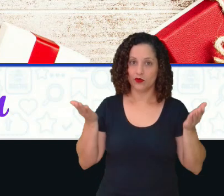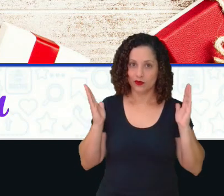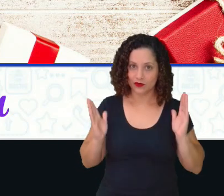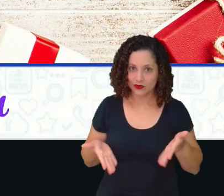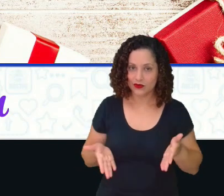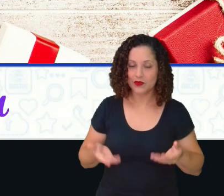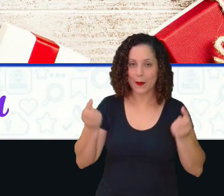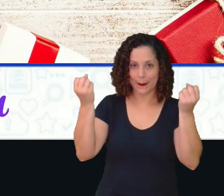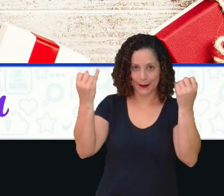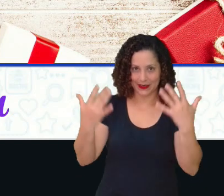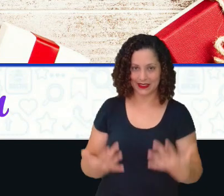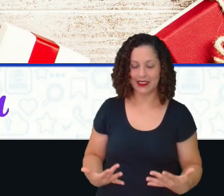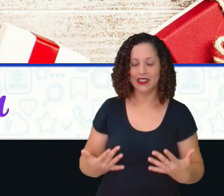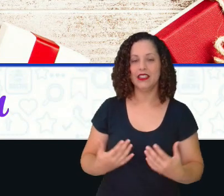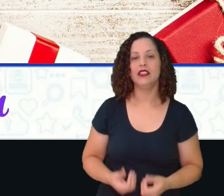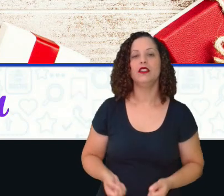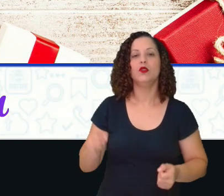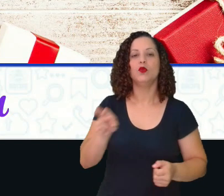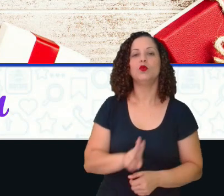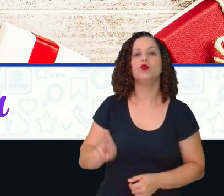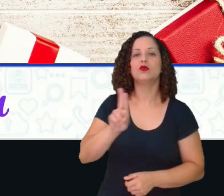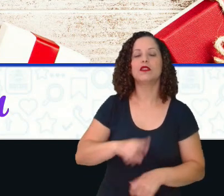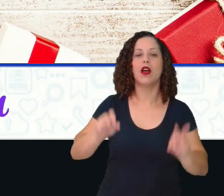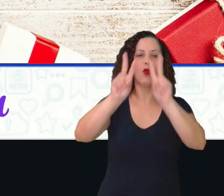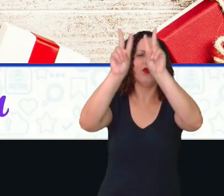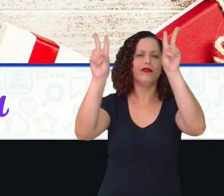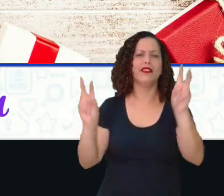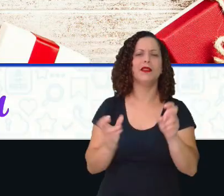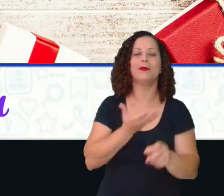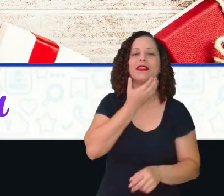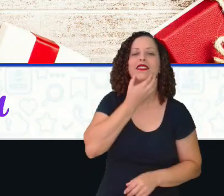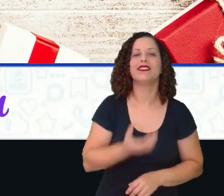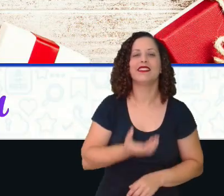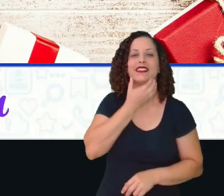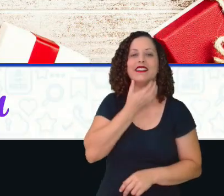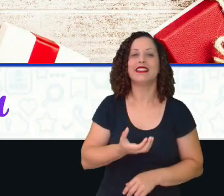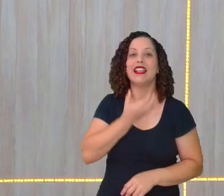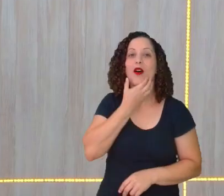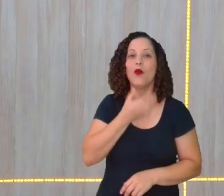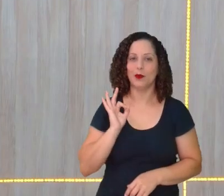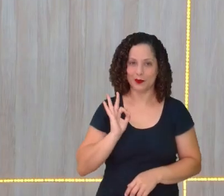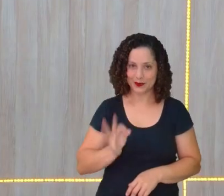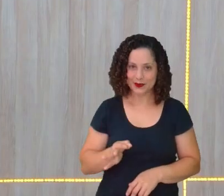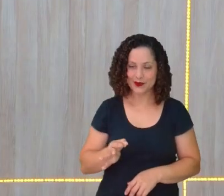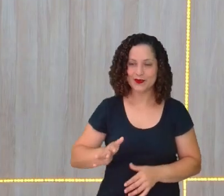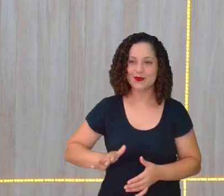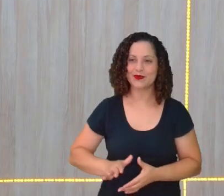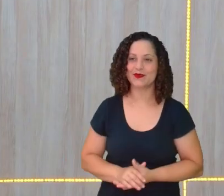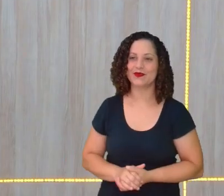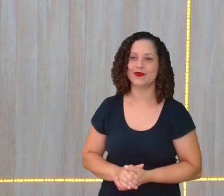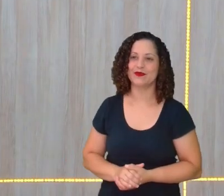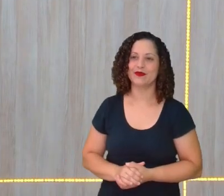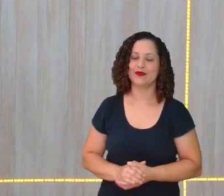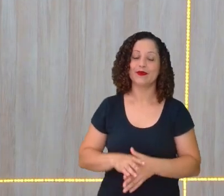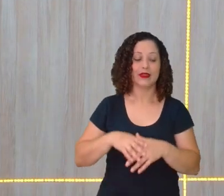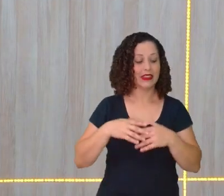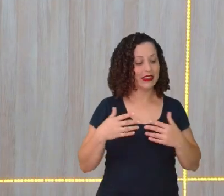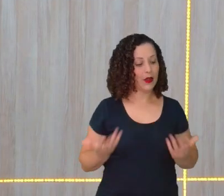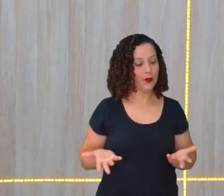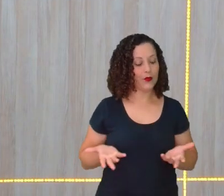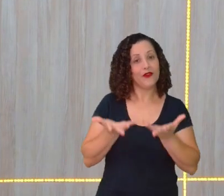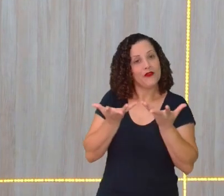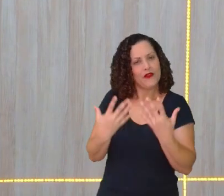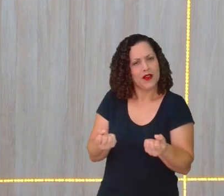vocês, a gente vai utilizar o tema Christmas para a gente trabalhar com artigo, tá? Bom,